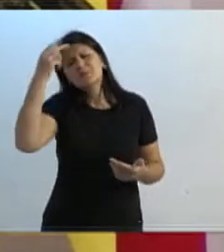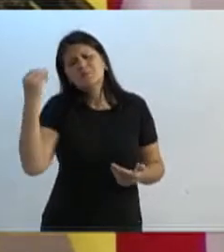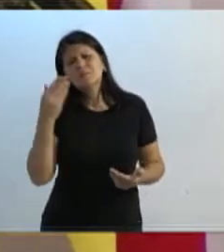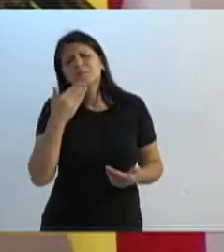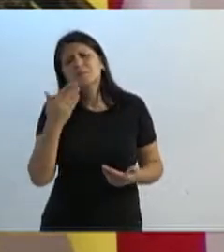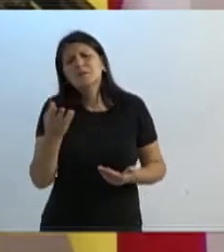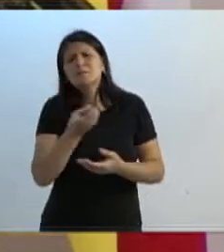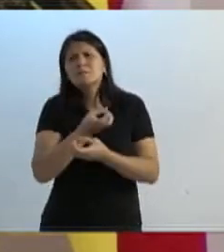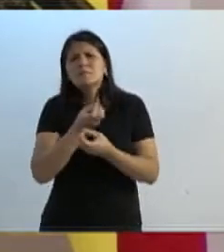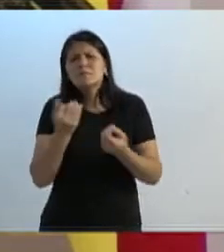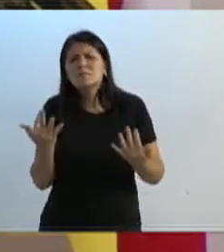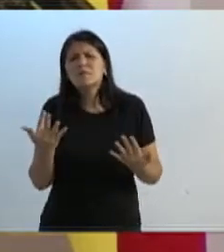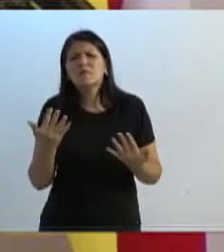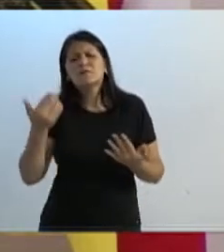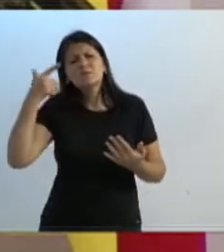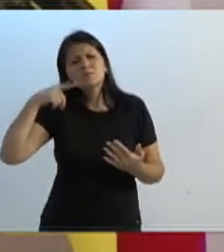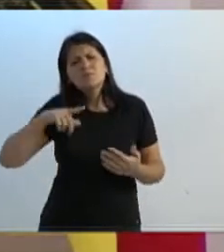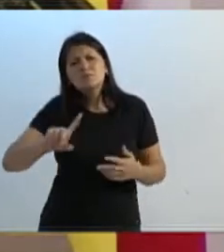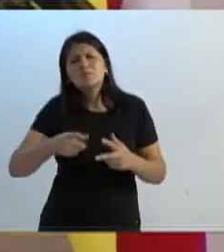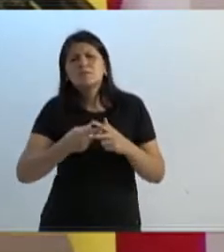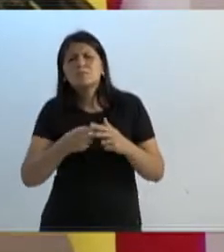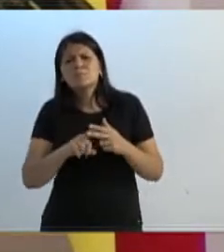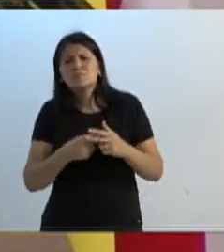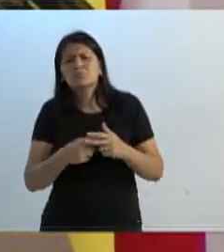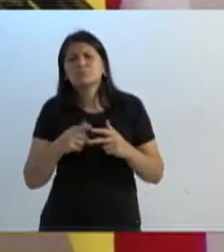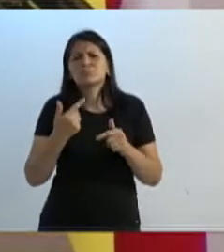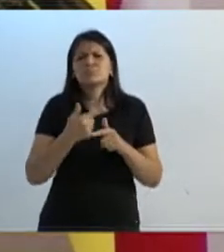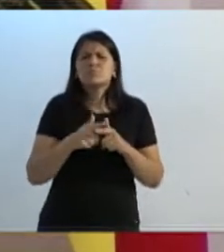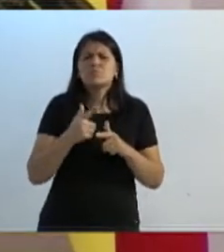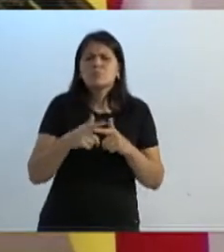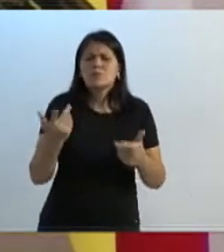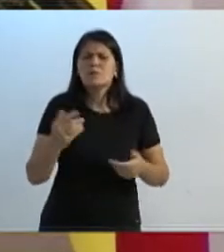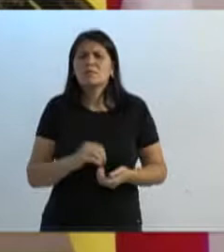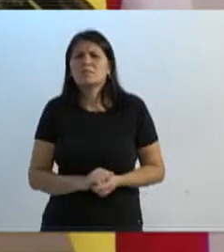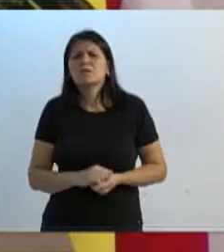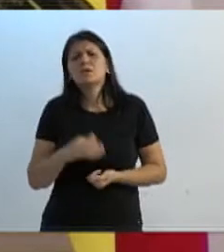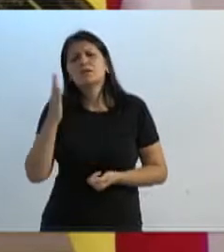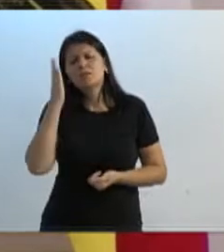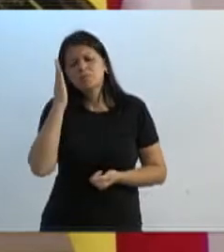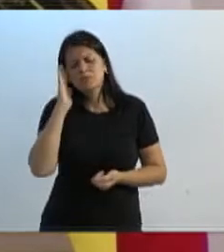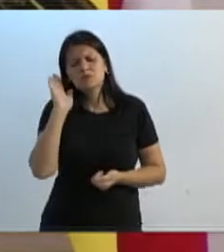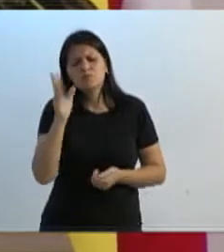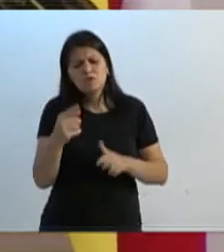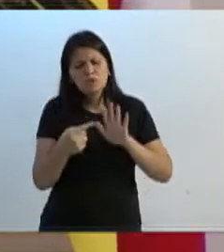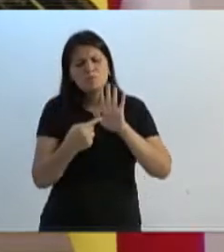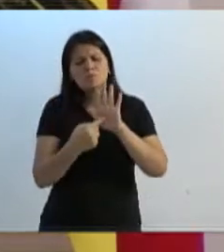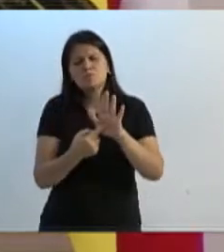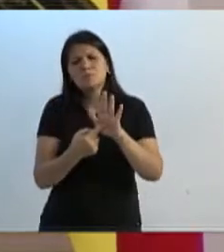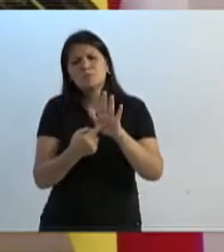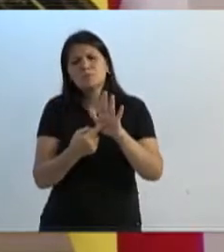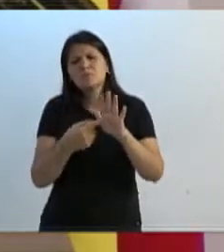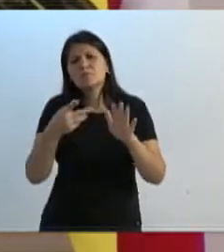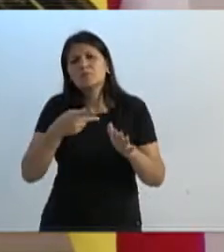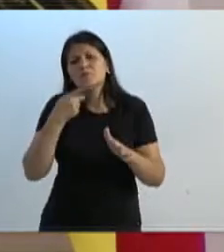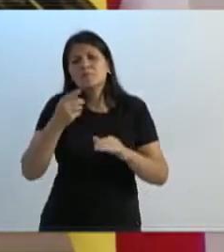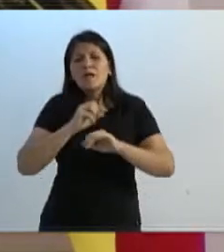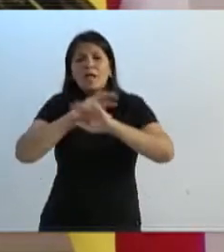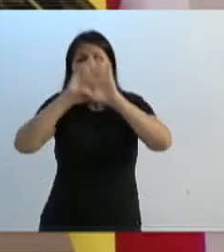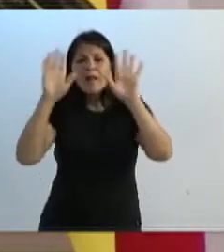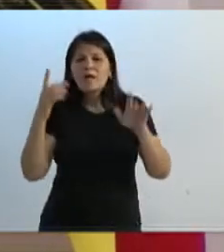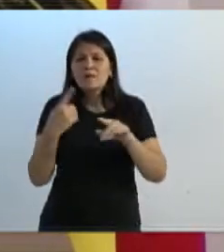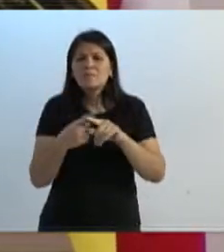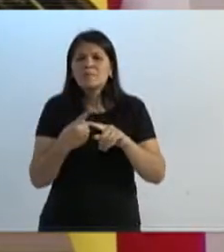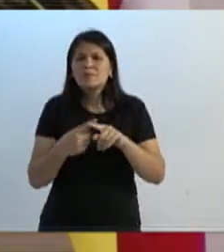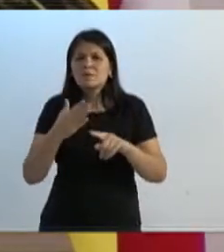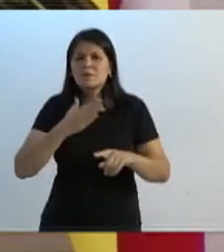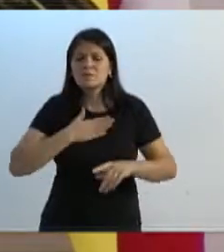gente resolver esse problema. Sei que você já mostrou sensibilidade em alguns momentos em relação a esse assunto e deixo isso aqui bem claro, porque gosto de ser justo, é o meu